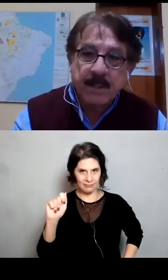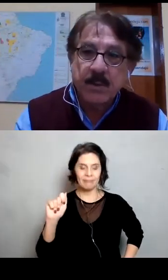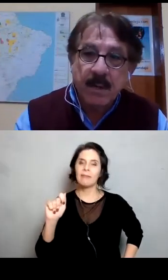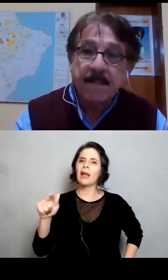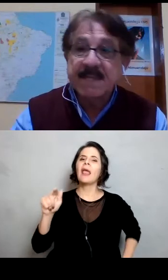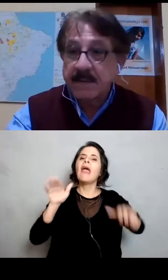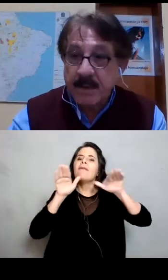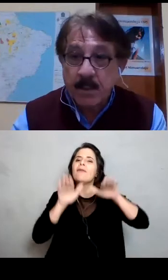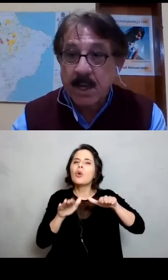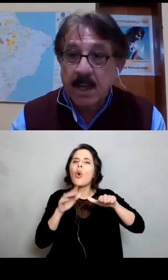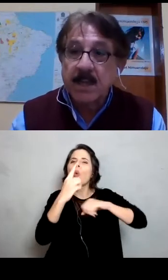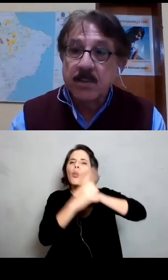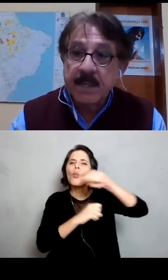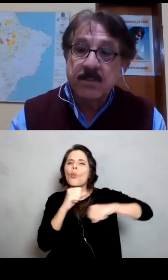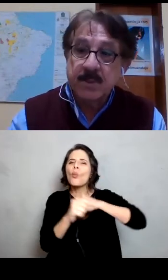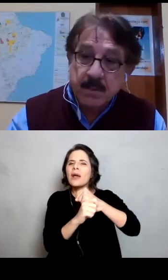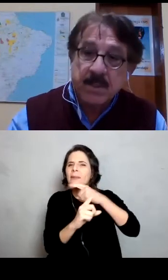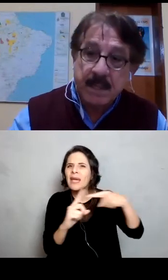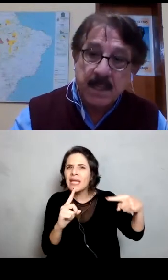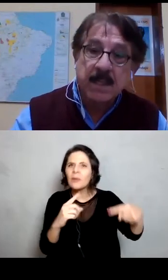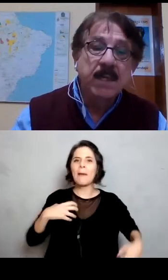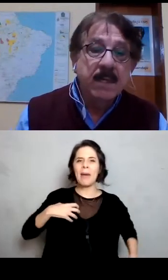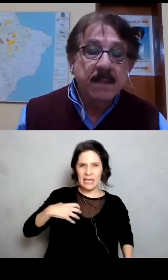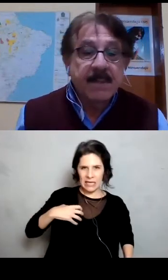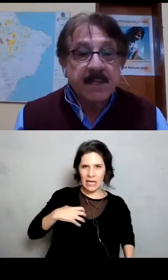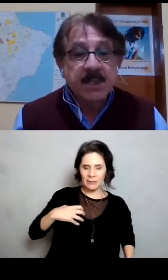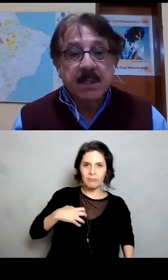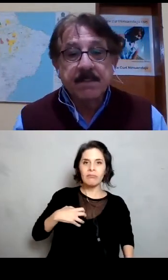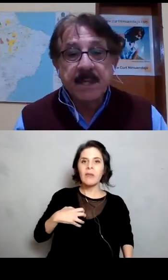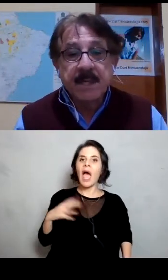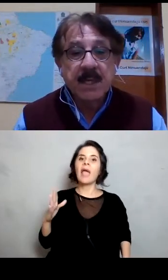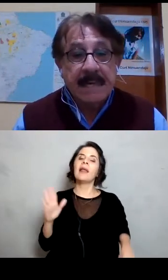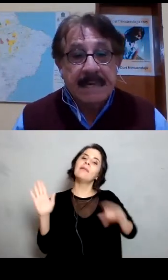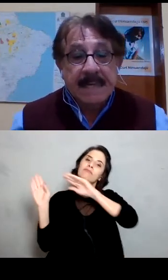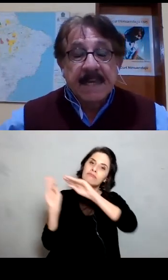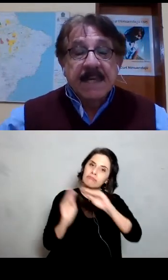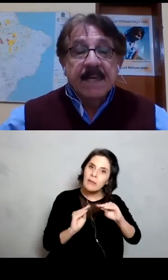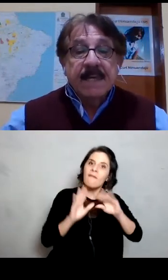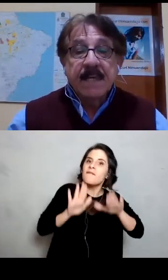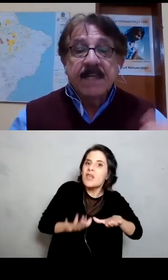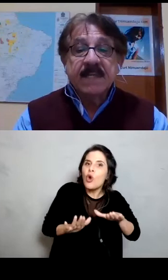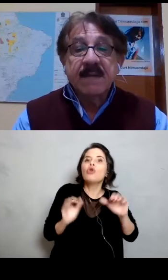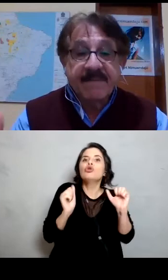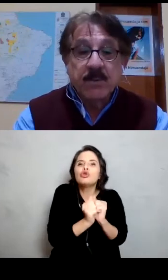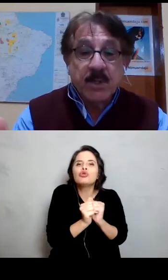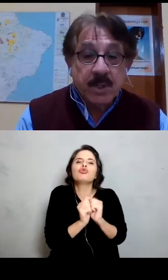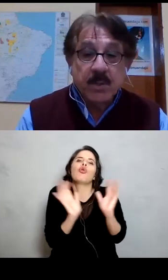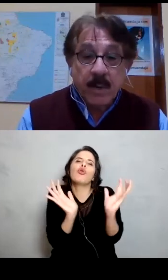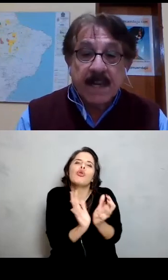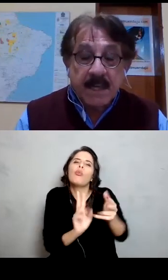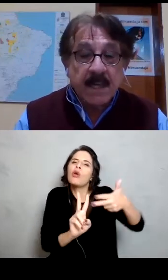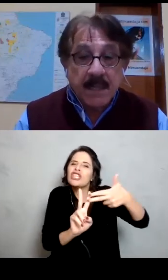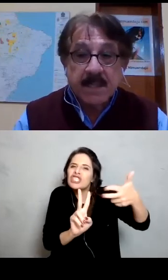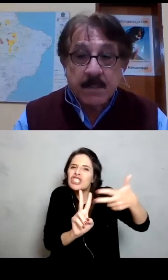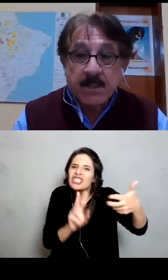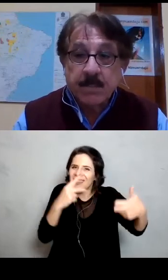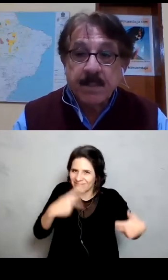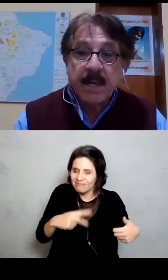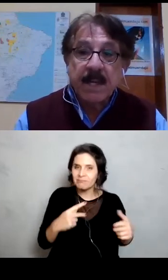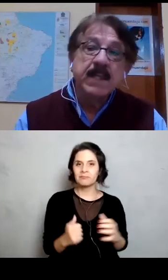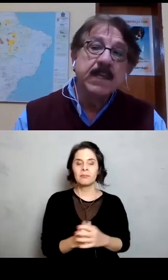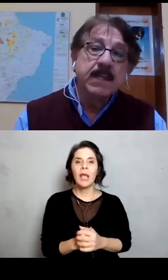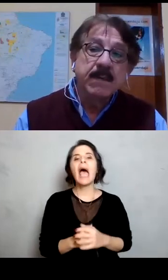conversar com o pessoal lá, mas ele veio morar no meio dos índios aqui em Piratininga. E ele descreveu isso que no Guarani, nas